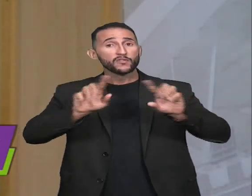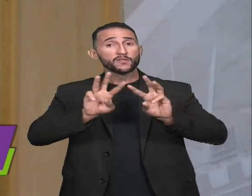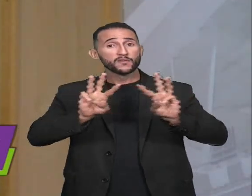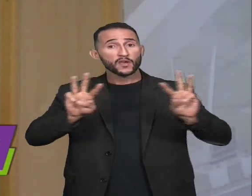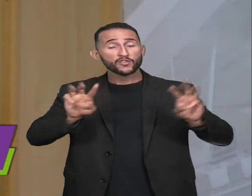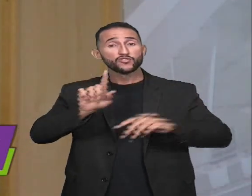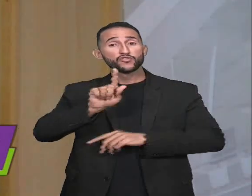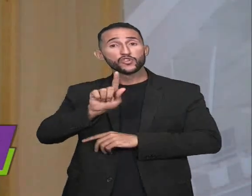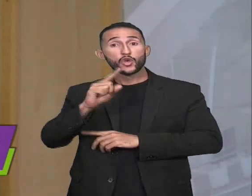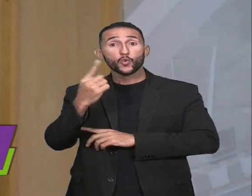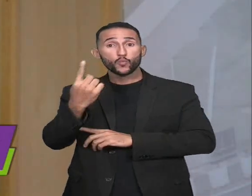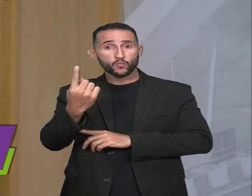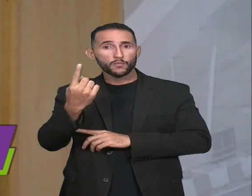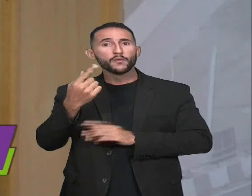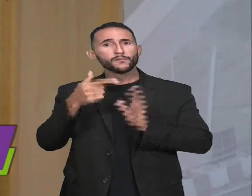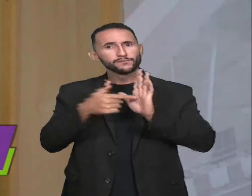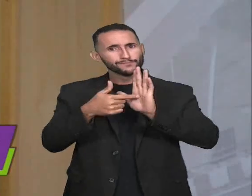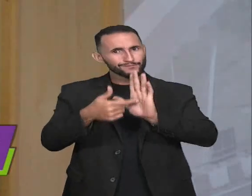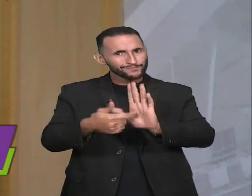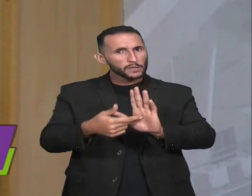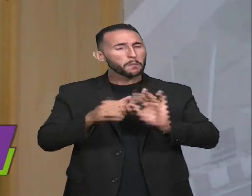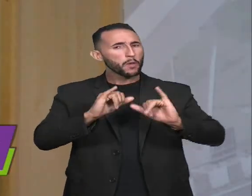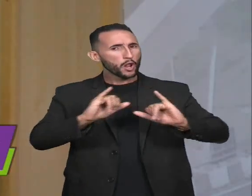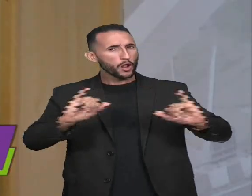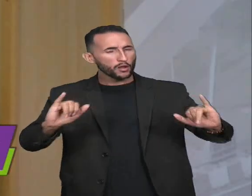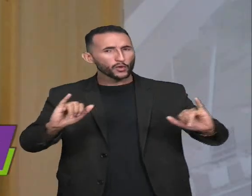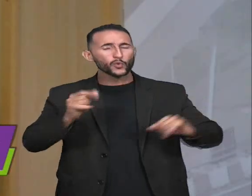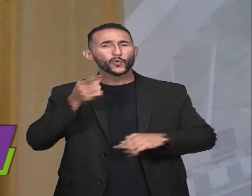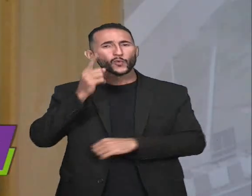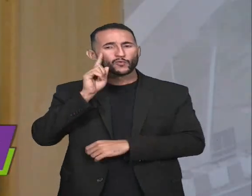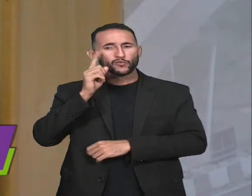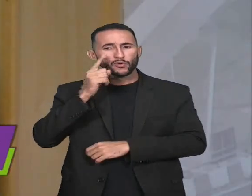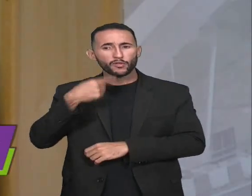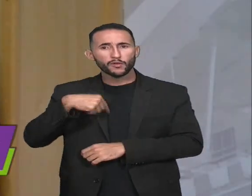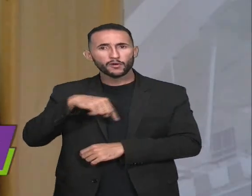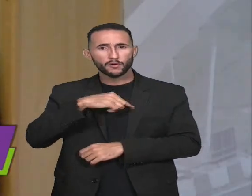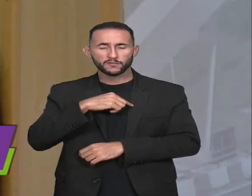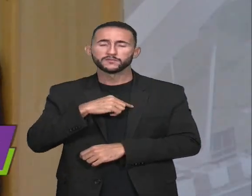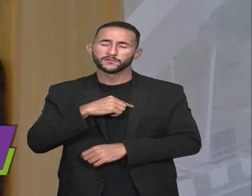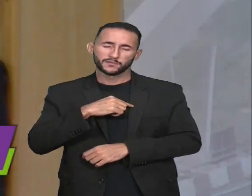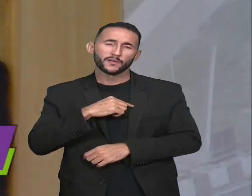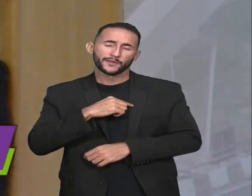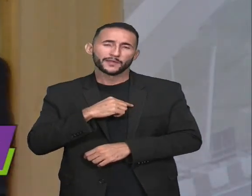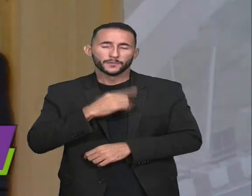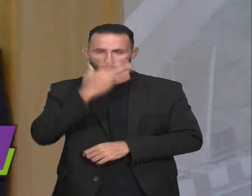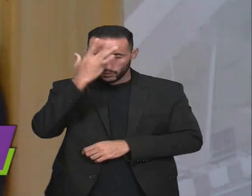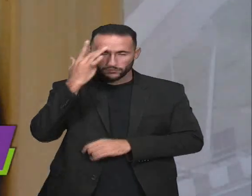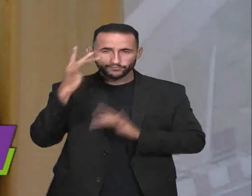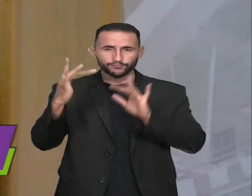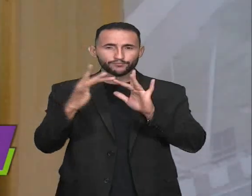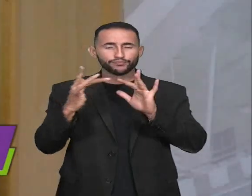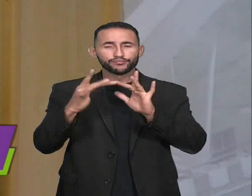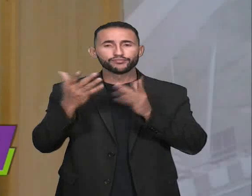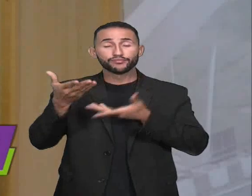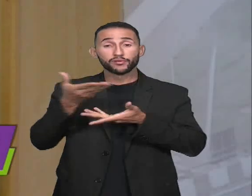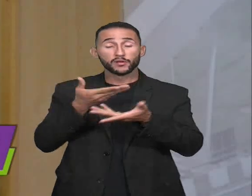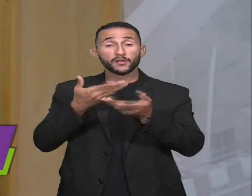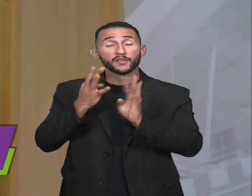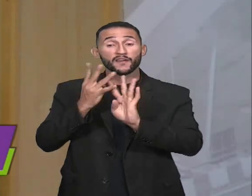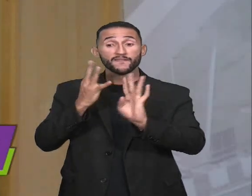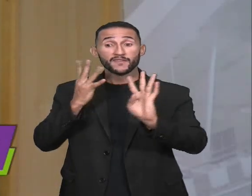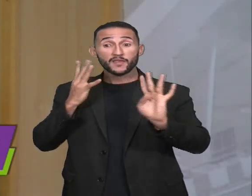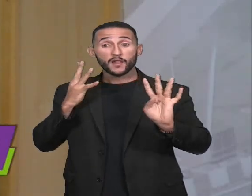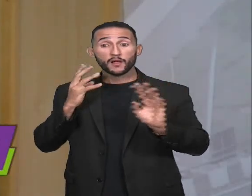à população todo mundo aqui recebe reclamação diariamente que tá guardando na fila tá guardando na fila as pessoas estão